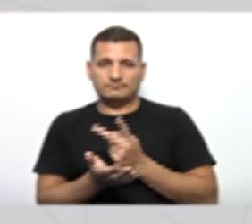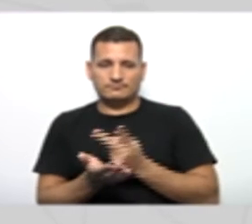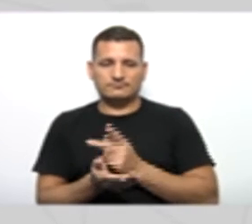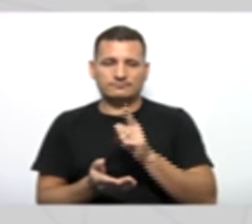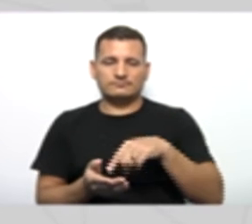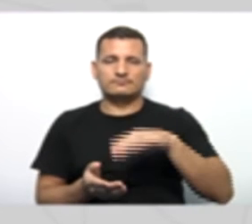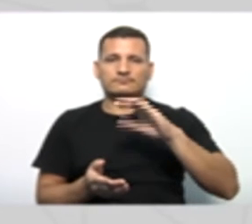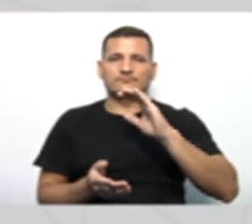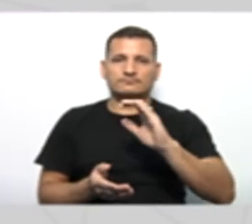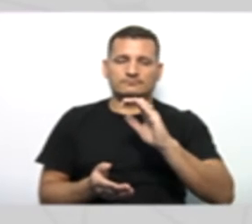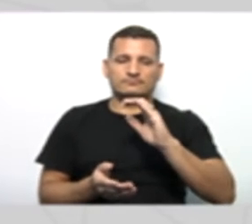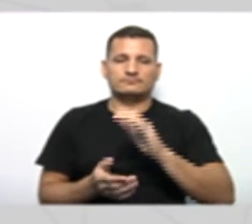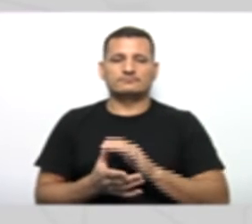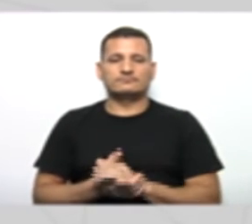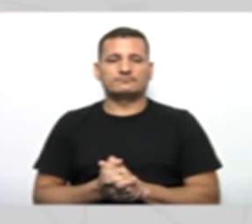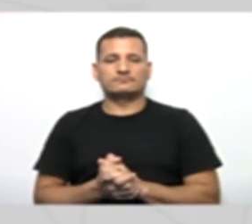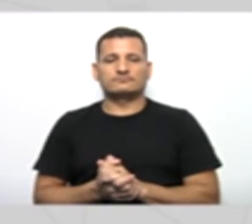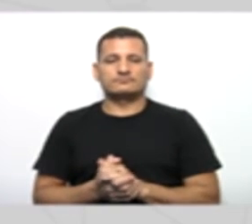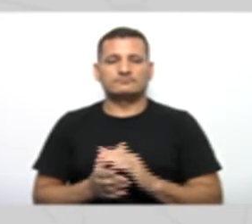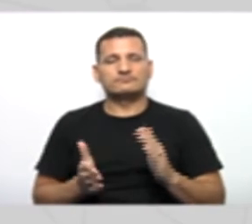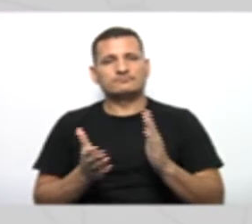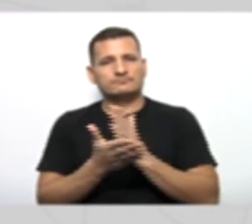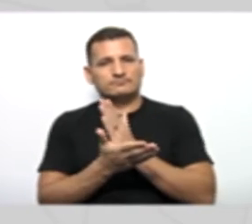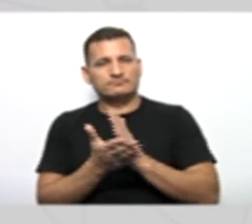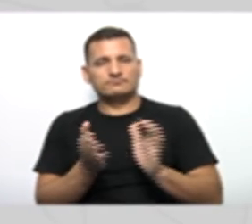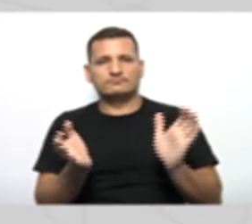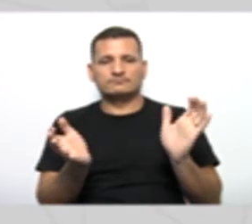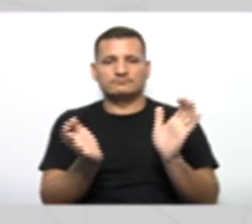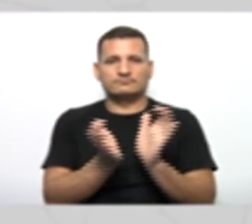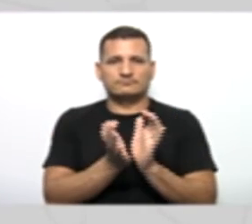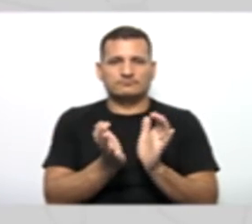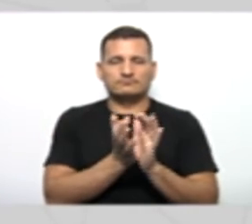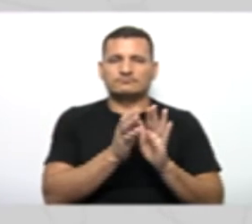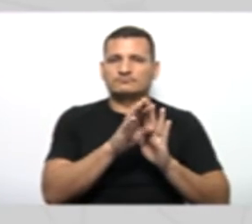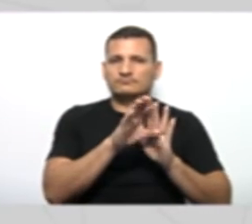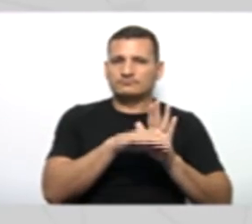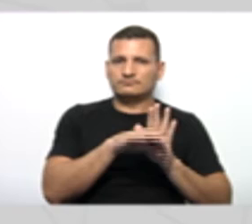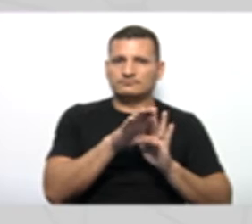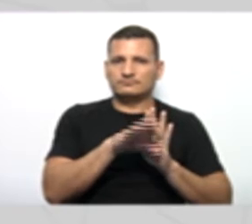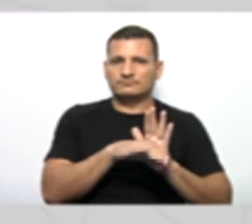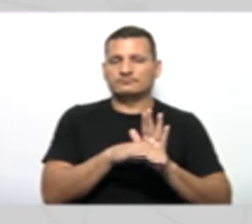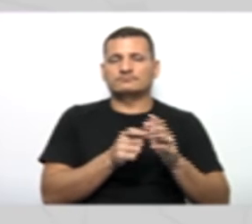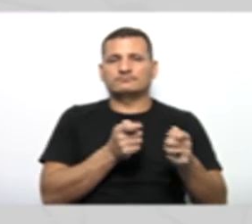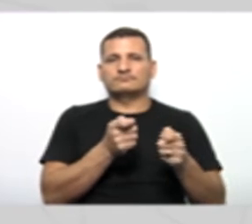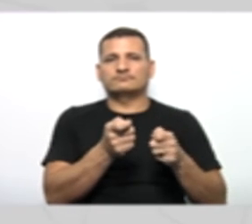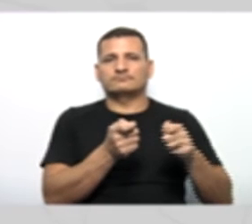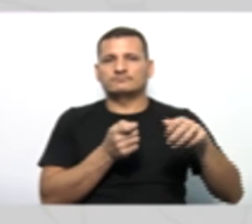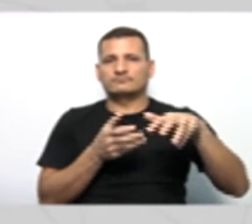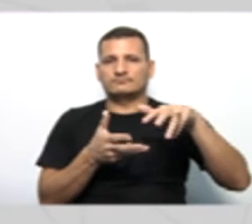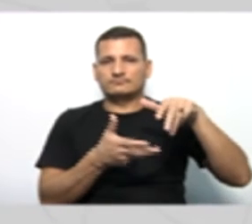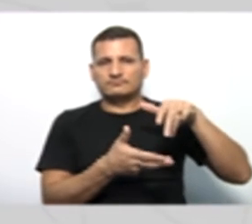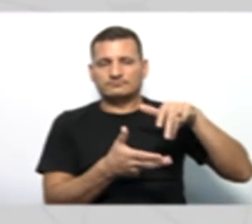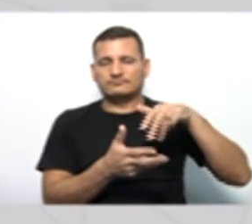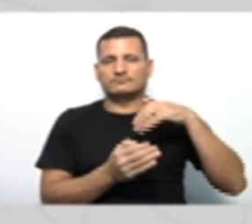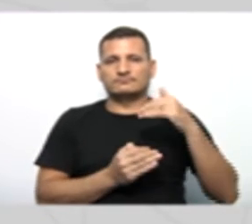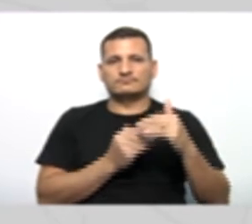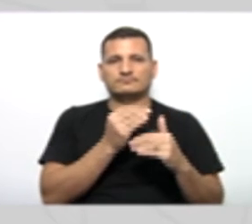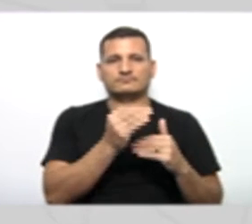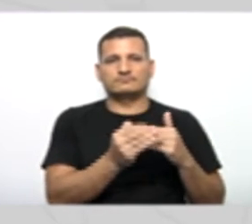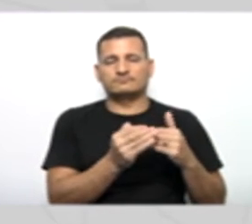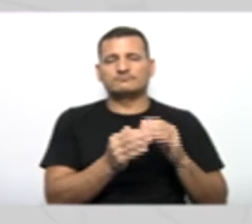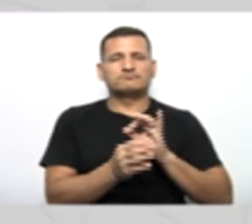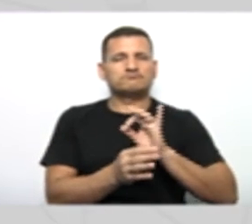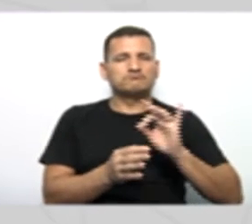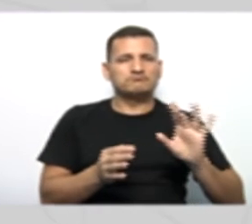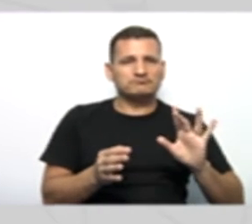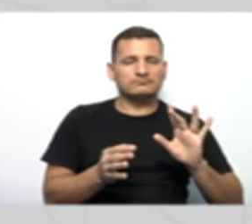a letra C. Alguns grupos conceituam o desenvolvimento sustentável apenas como